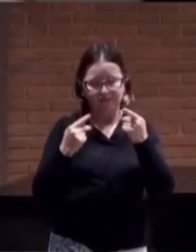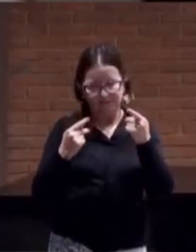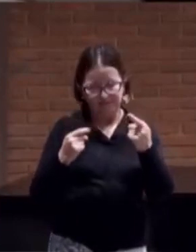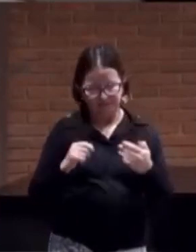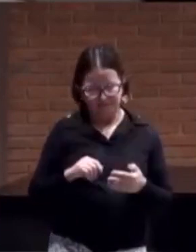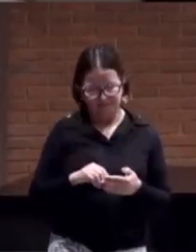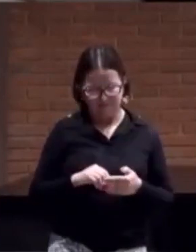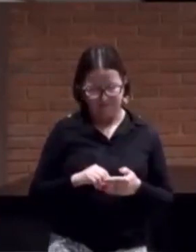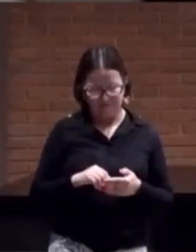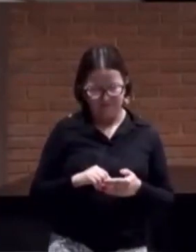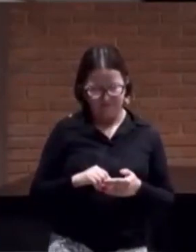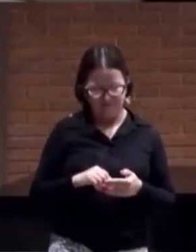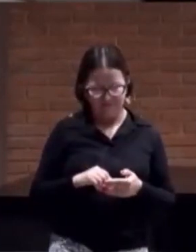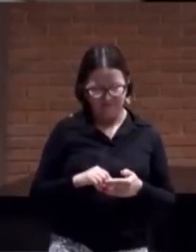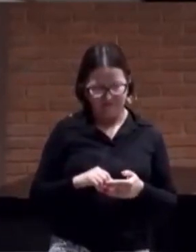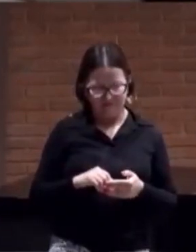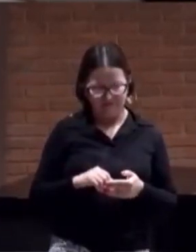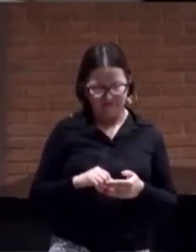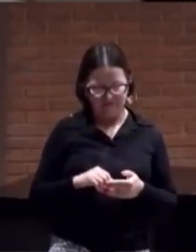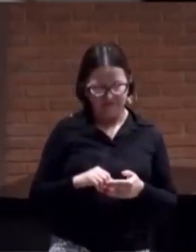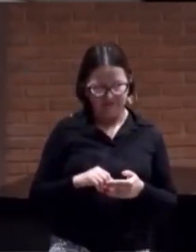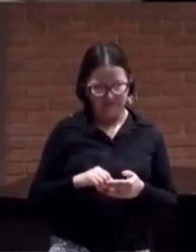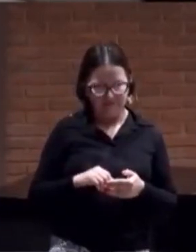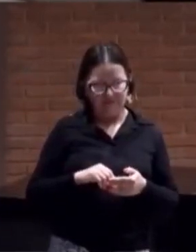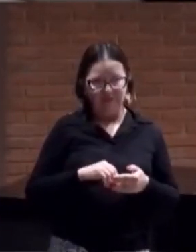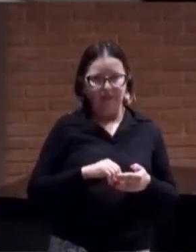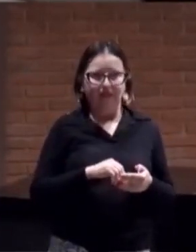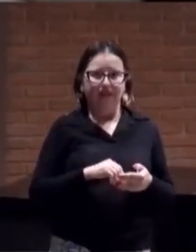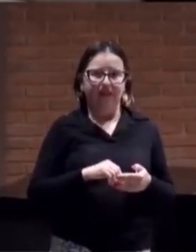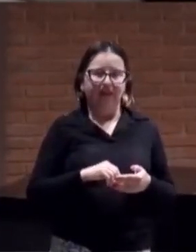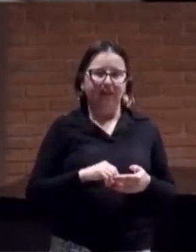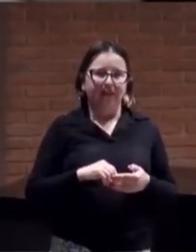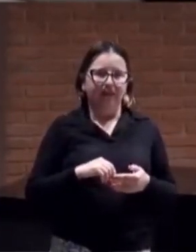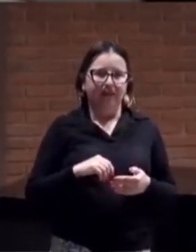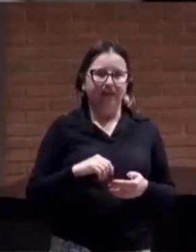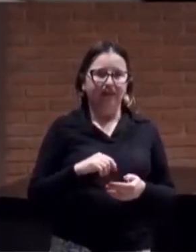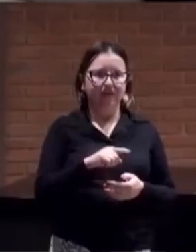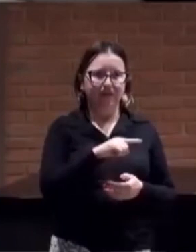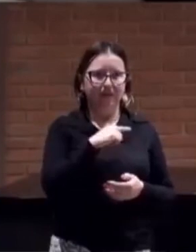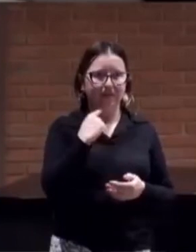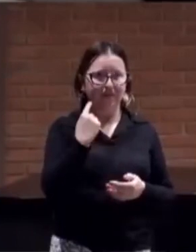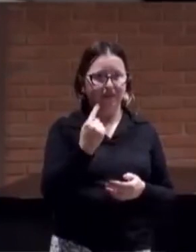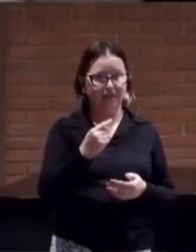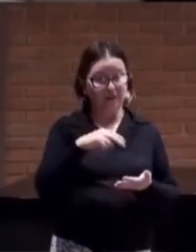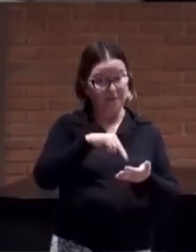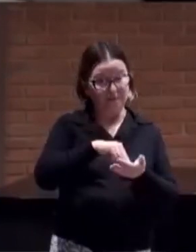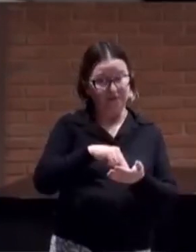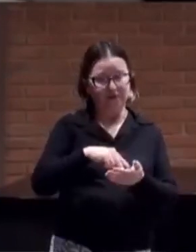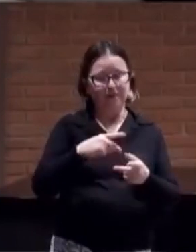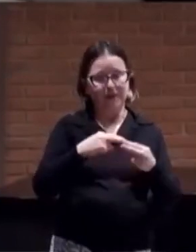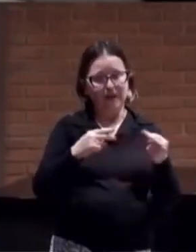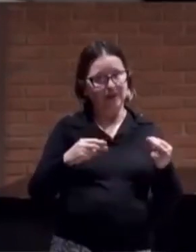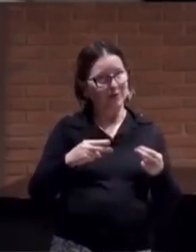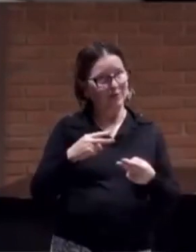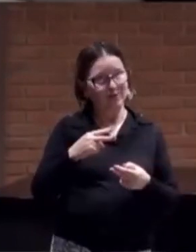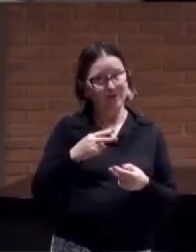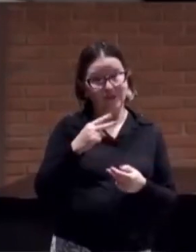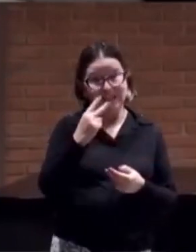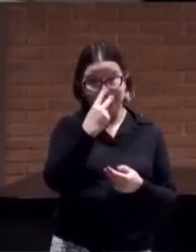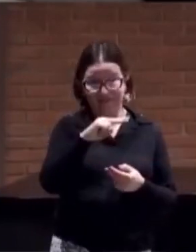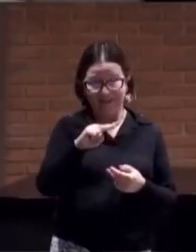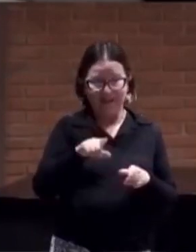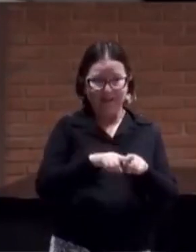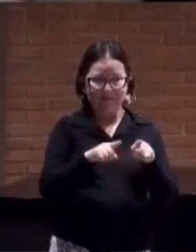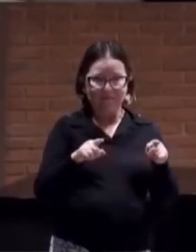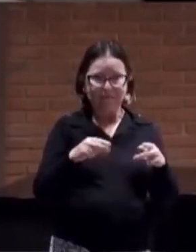considerando as coisas que se veem, mas as que se não veem, porque as que se veem são temporais e